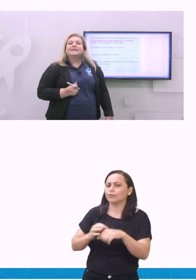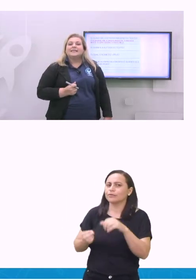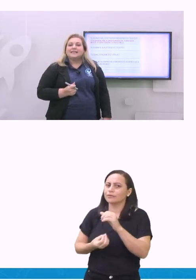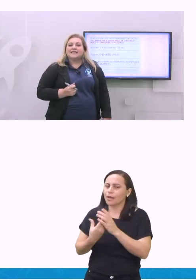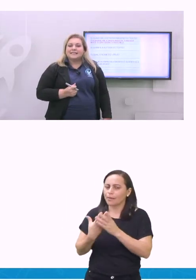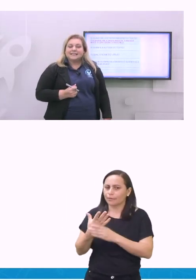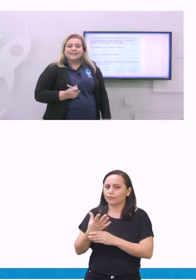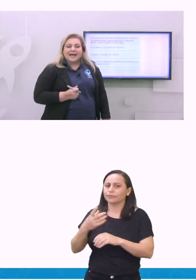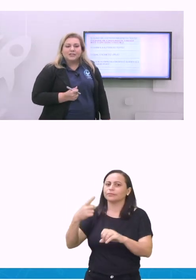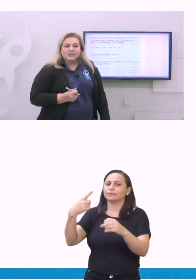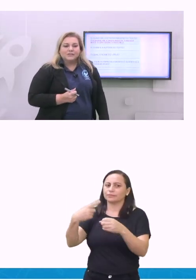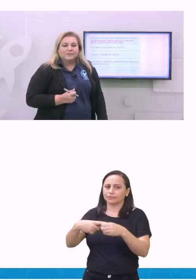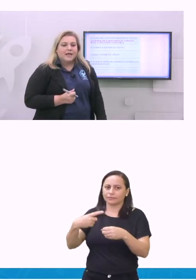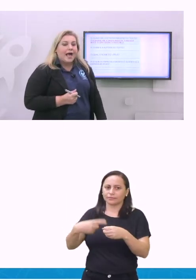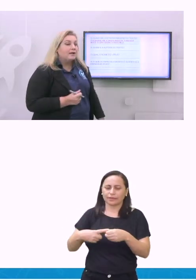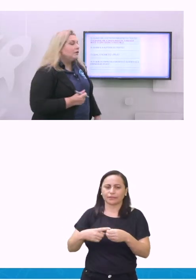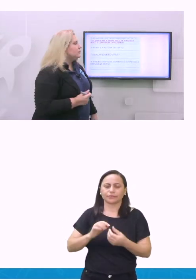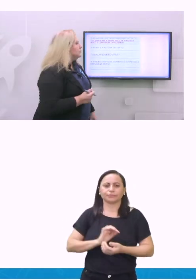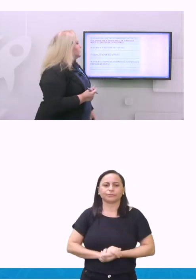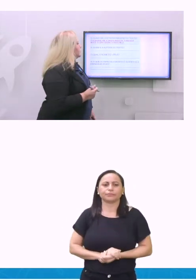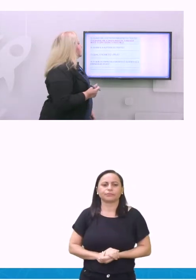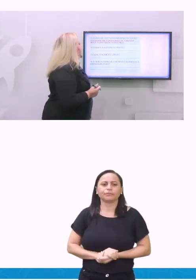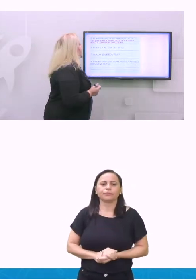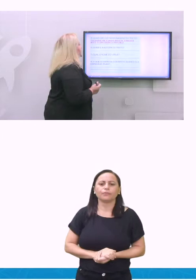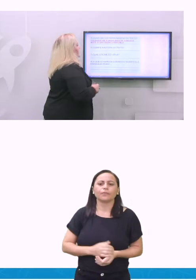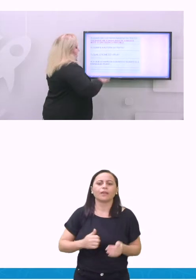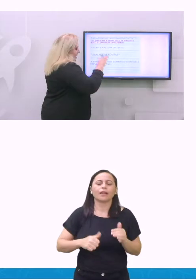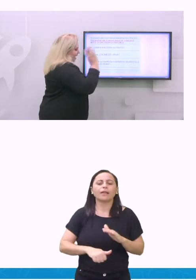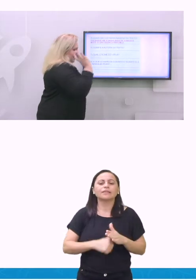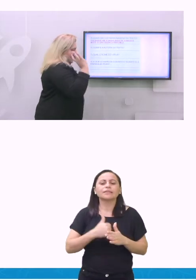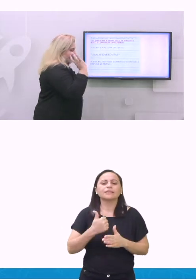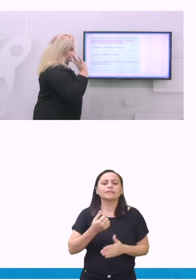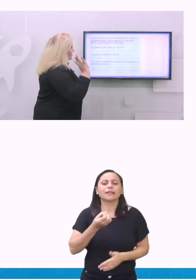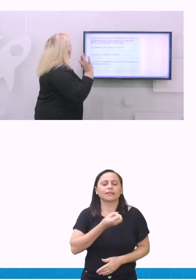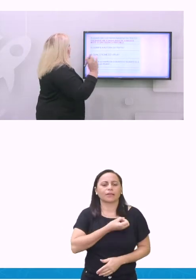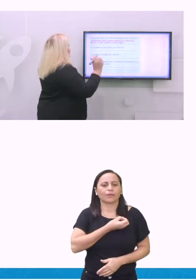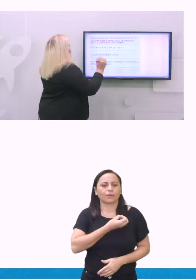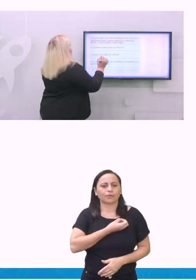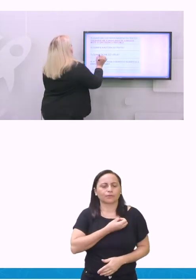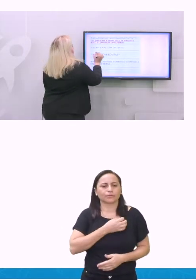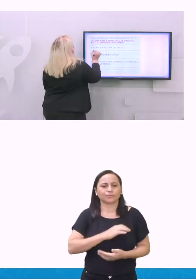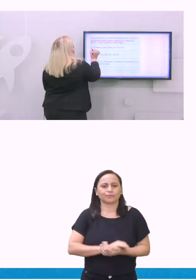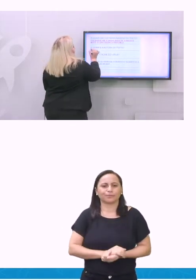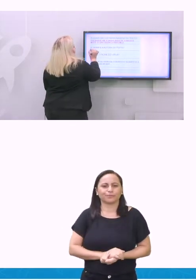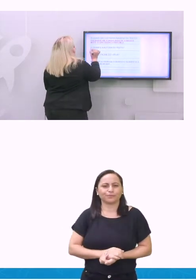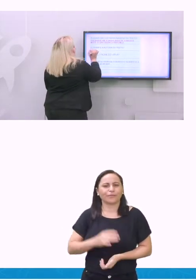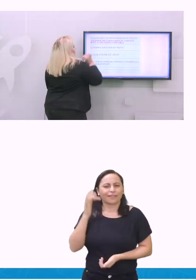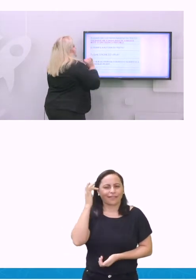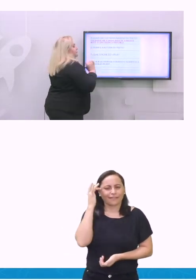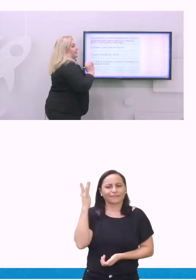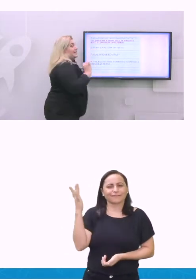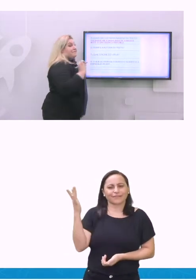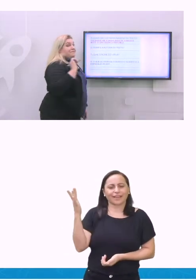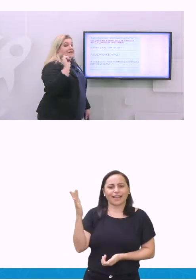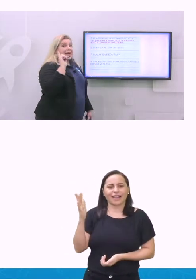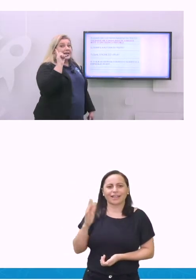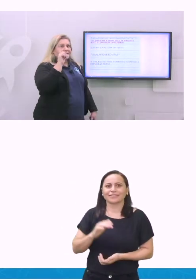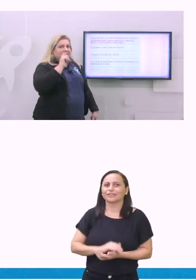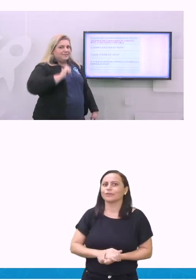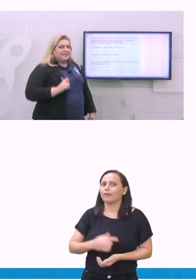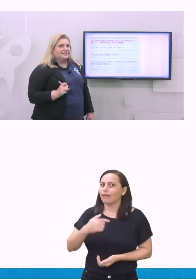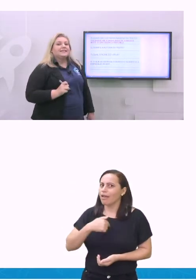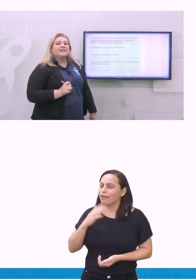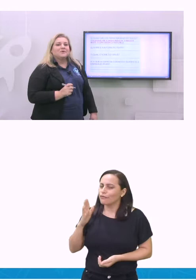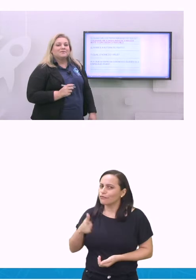aparecido na cidade. Agora o número 6. Ah, essa vai ser fácil, ó, porque eu falei